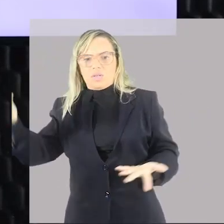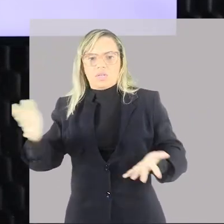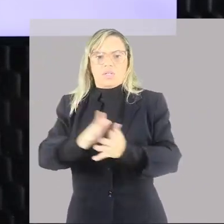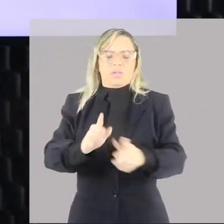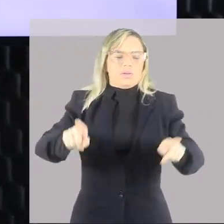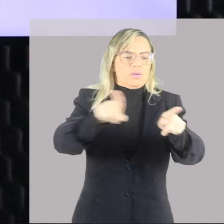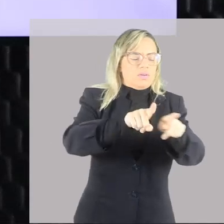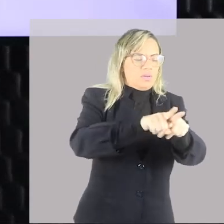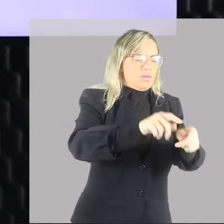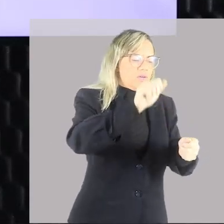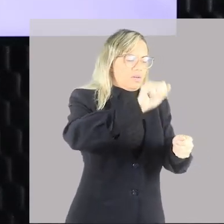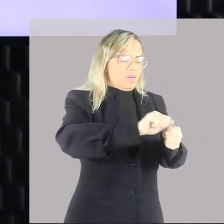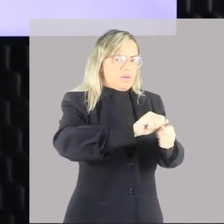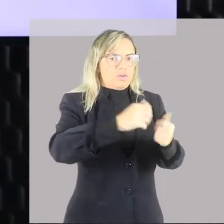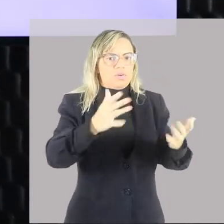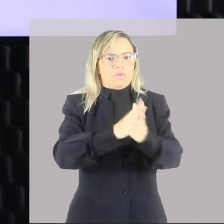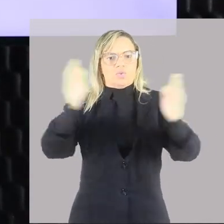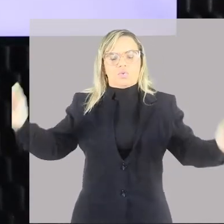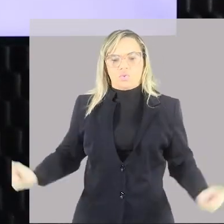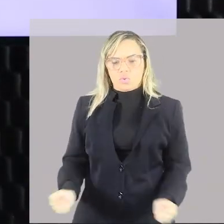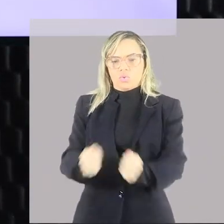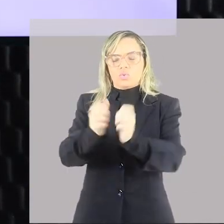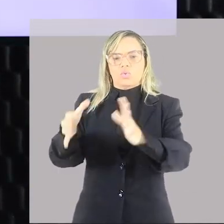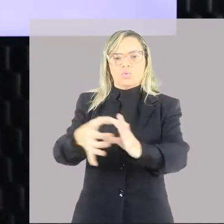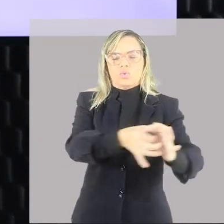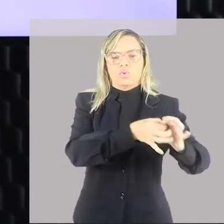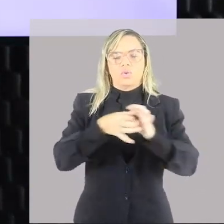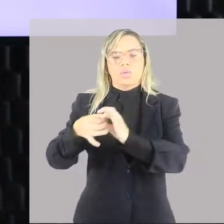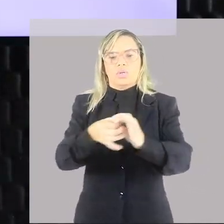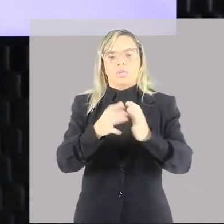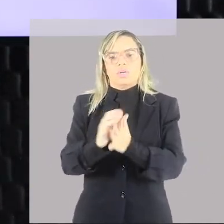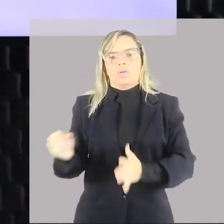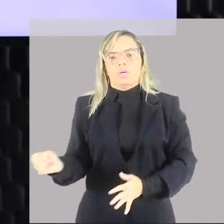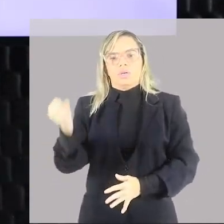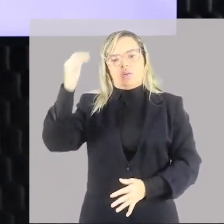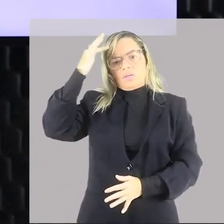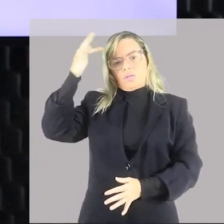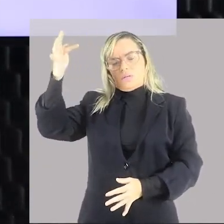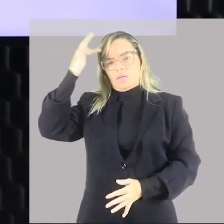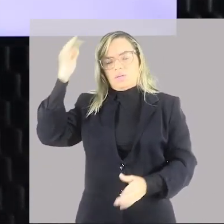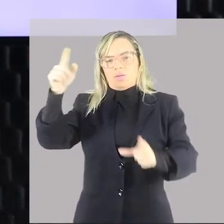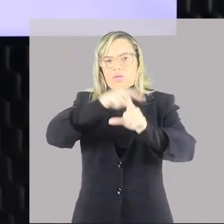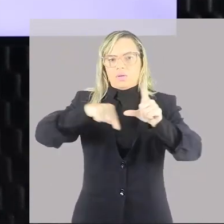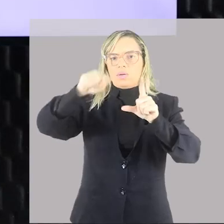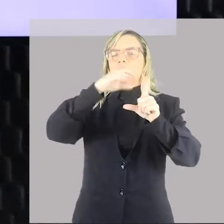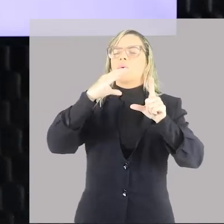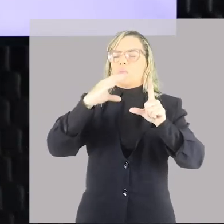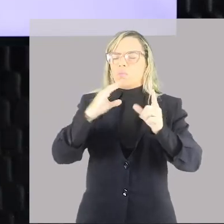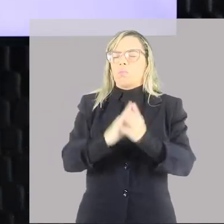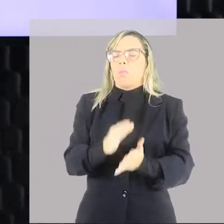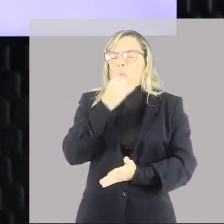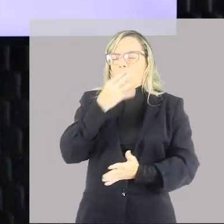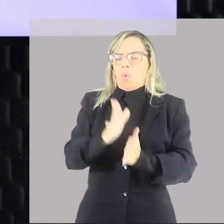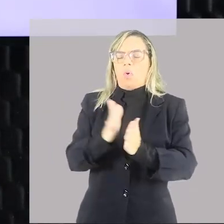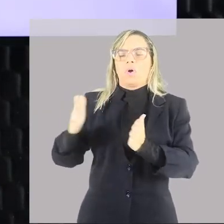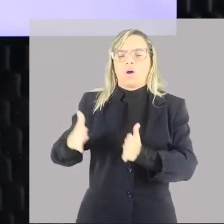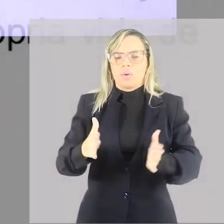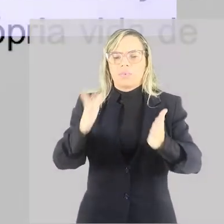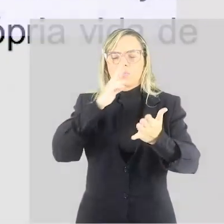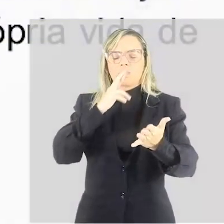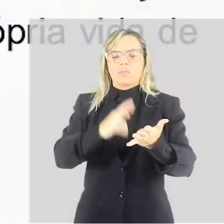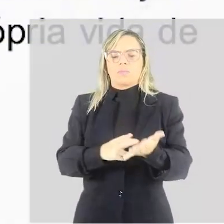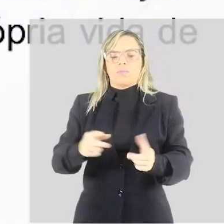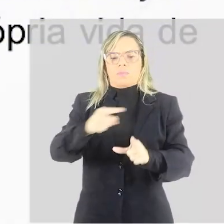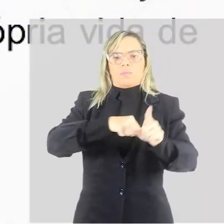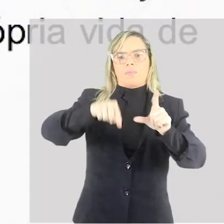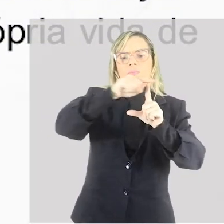fazer. Então nós temos teoria e prática juntos, também é muito importante para a filosofia. A letra C nos fornece um bom caminho, portanto. A